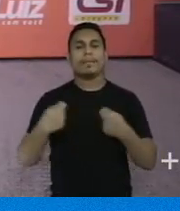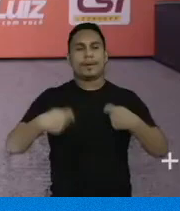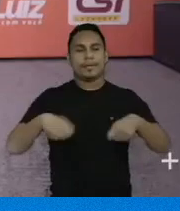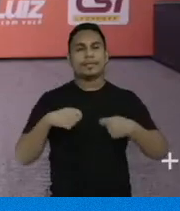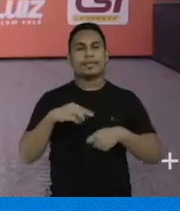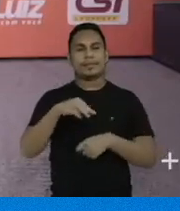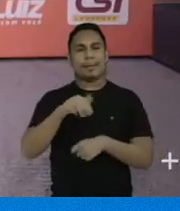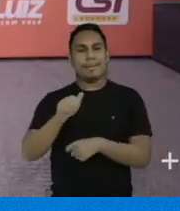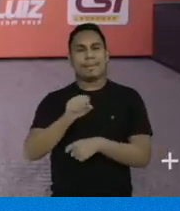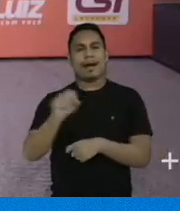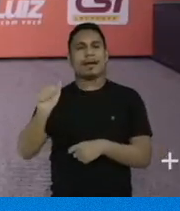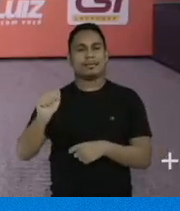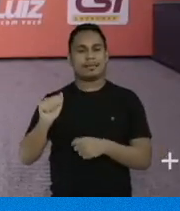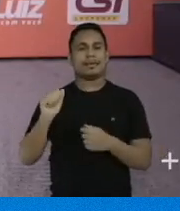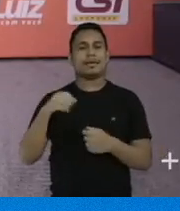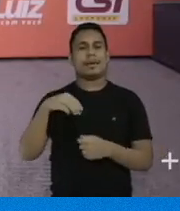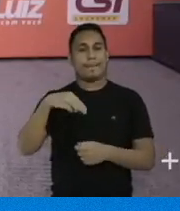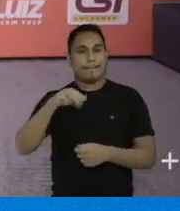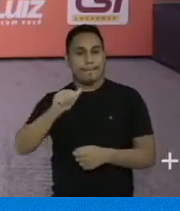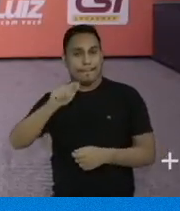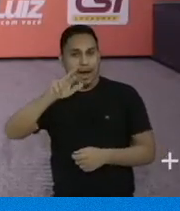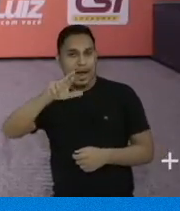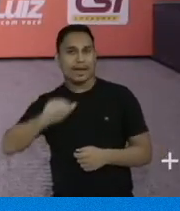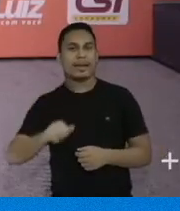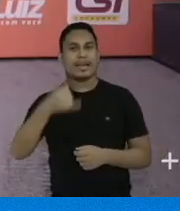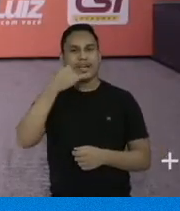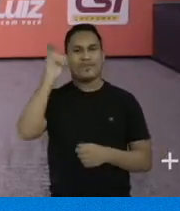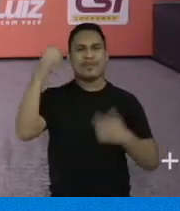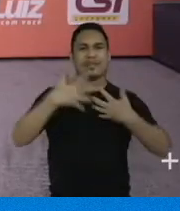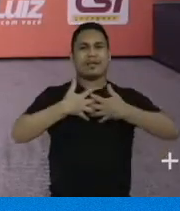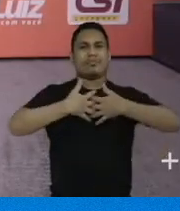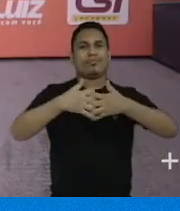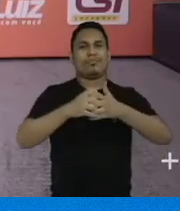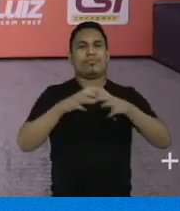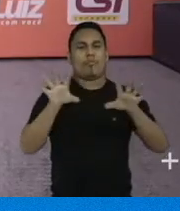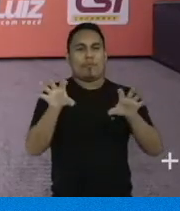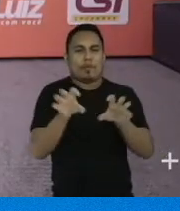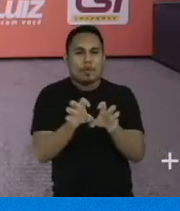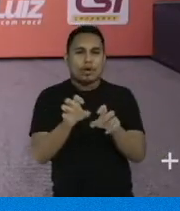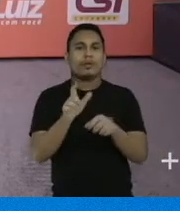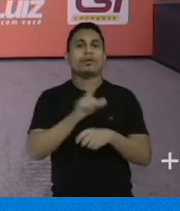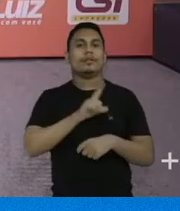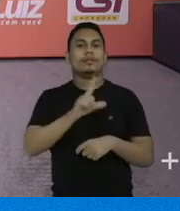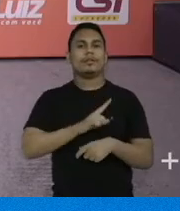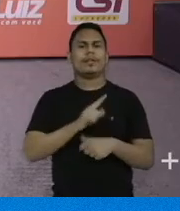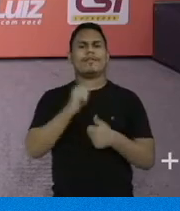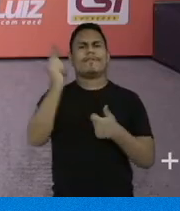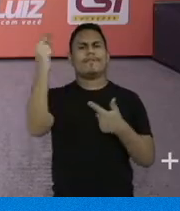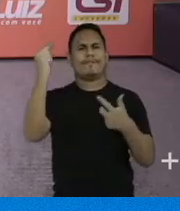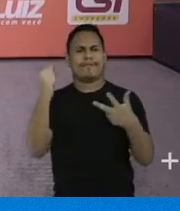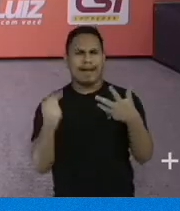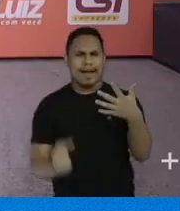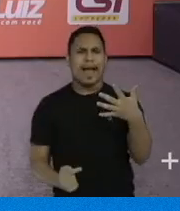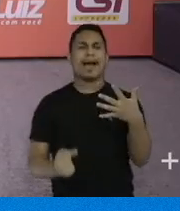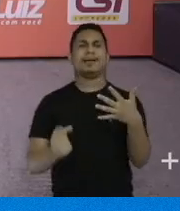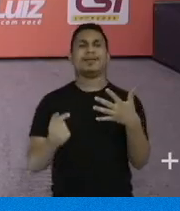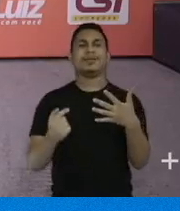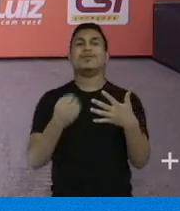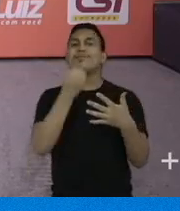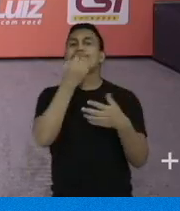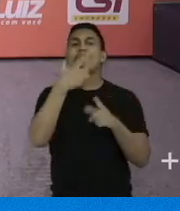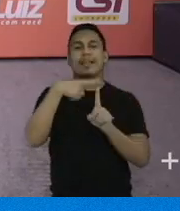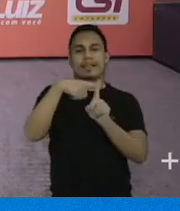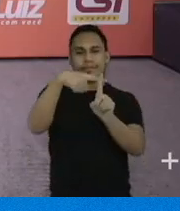evita a sarcopenia, que é a perda de músculo também. Então, tem uma amplitude de benefícios que a atividade física